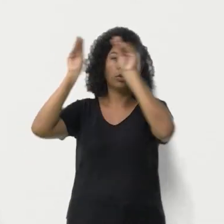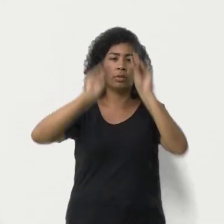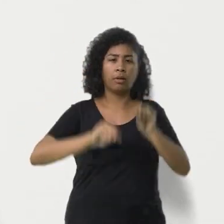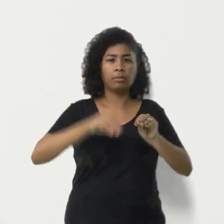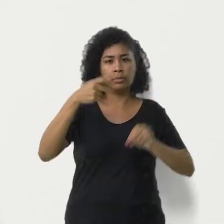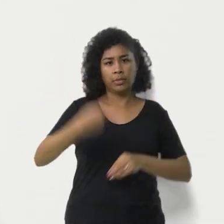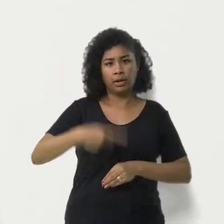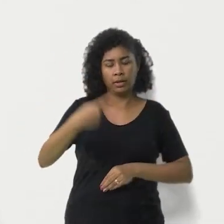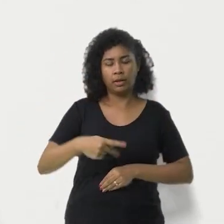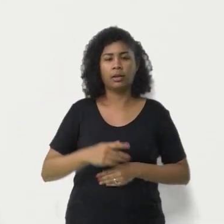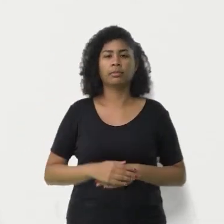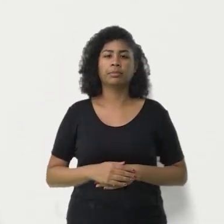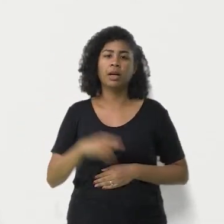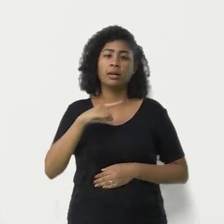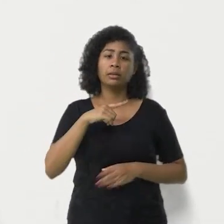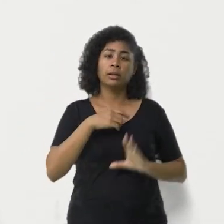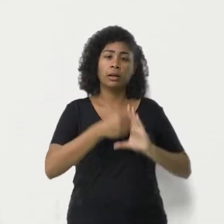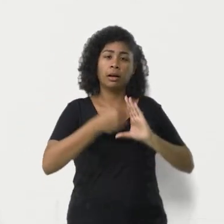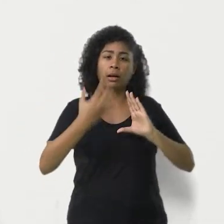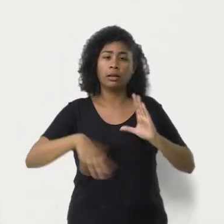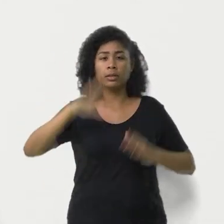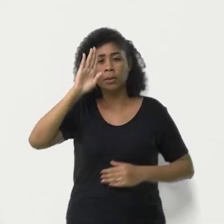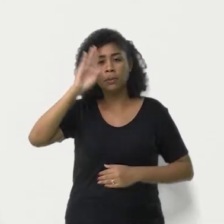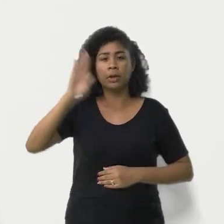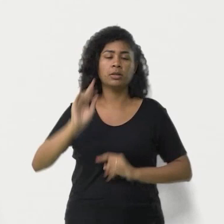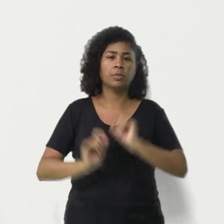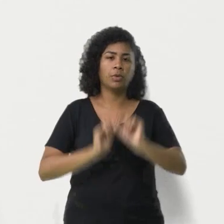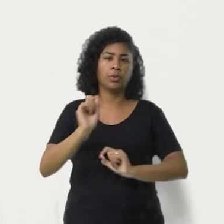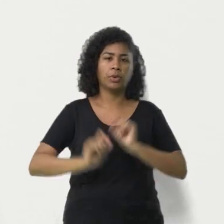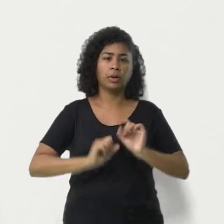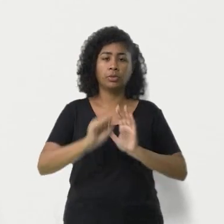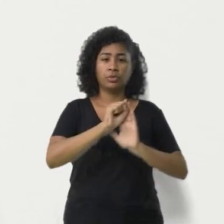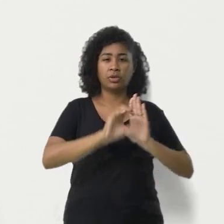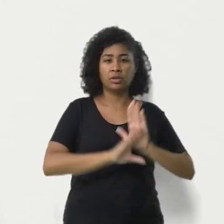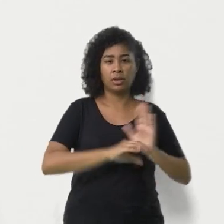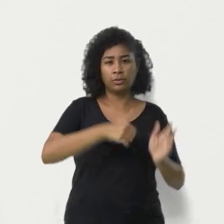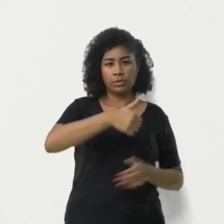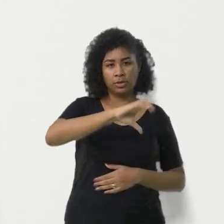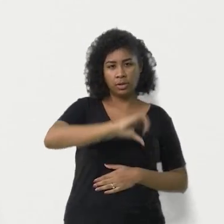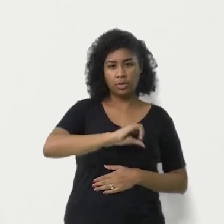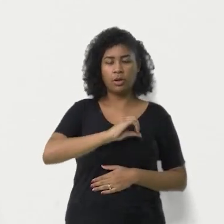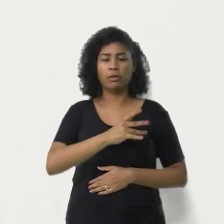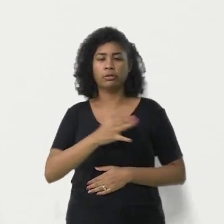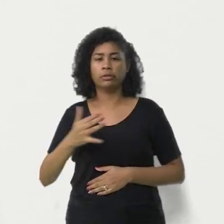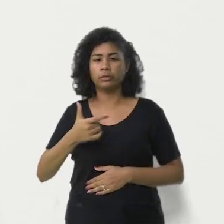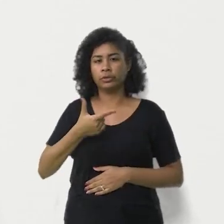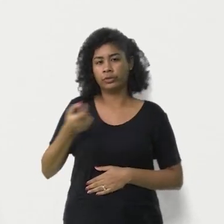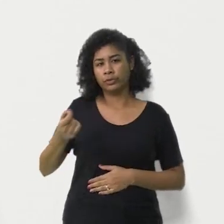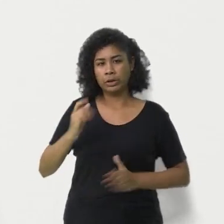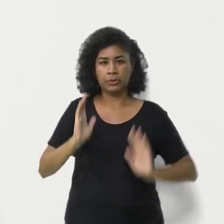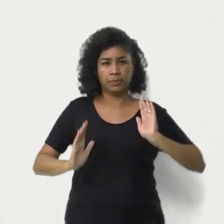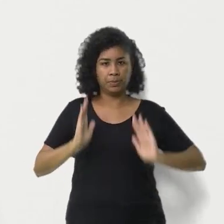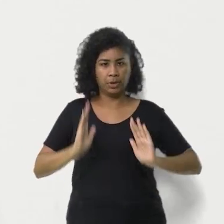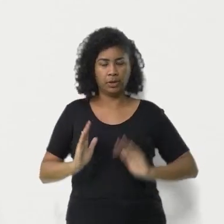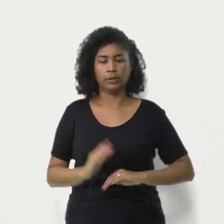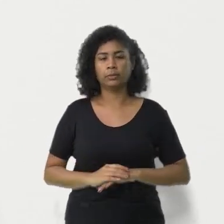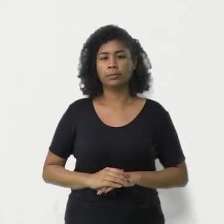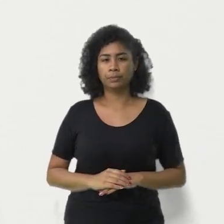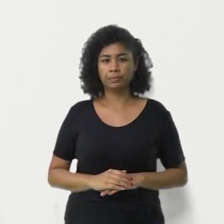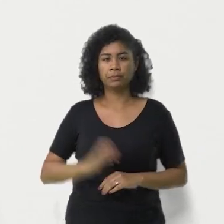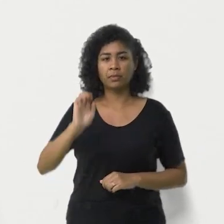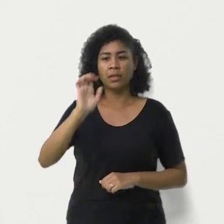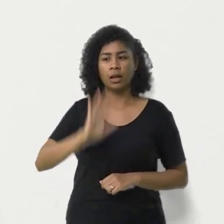vai ter seu marco principalmente entre os séculos 19 e 20, tá? Os europeus vai ser